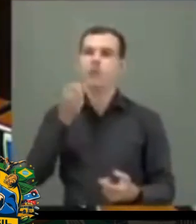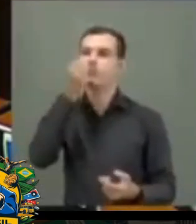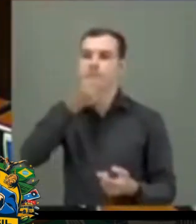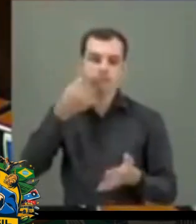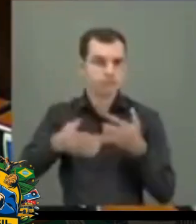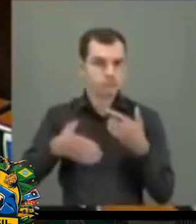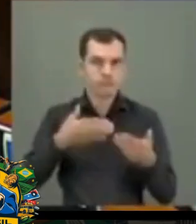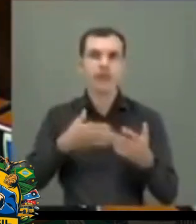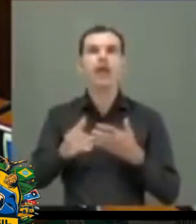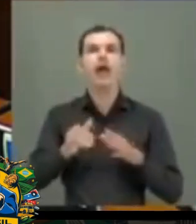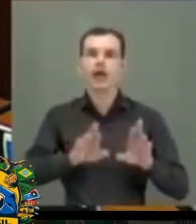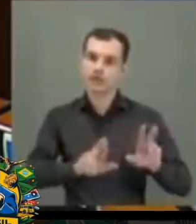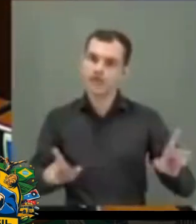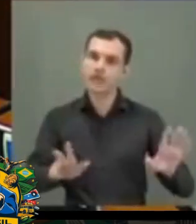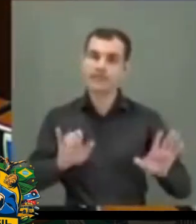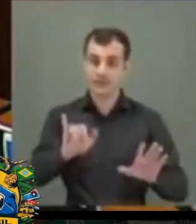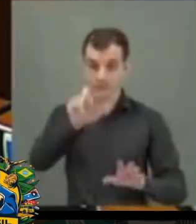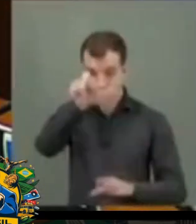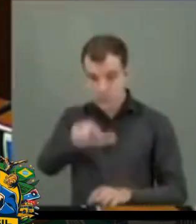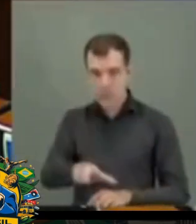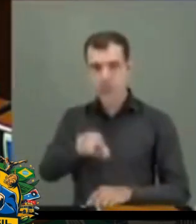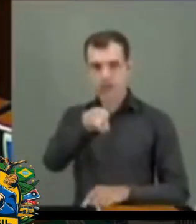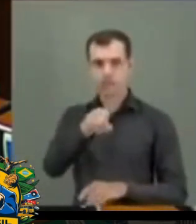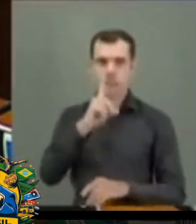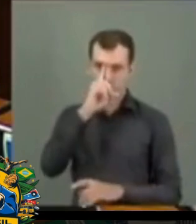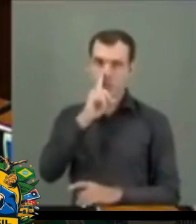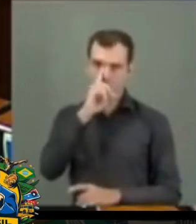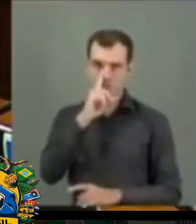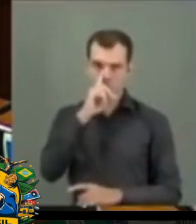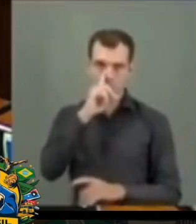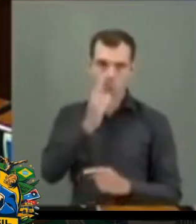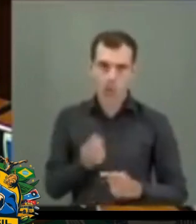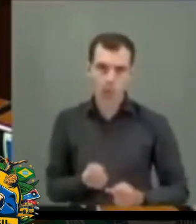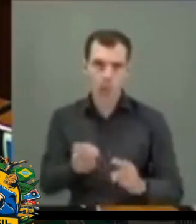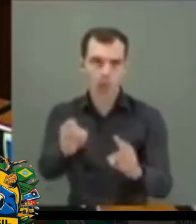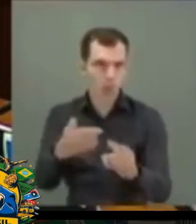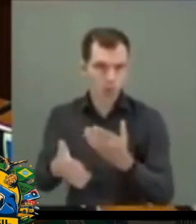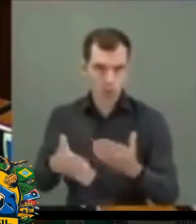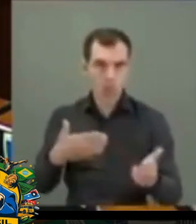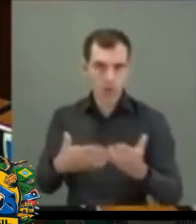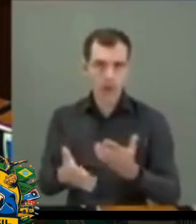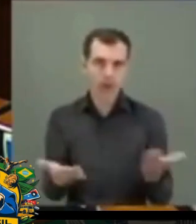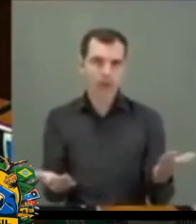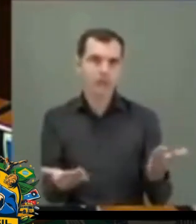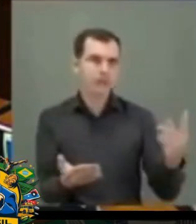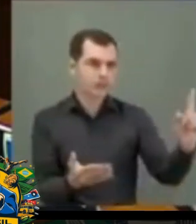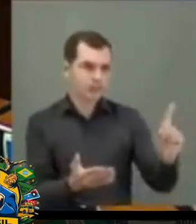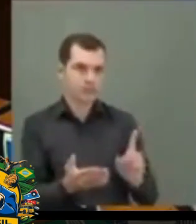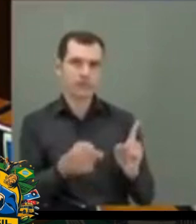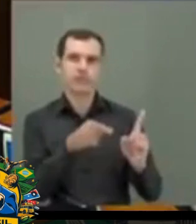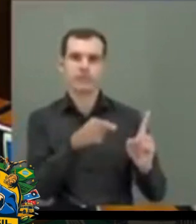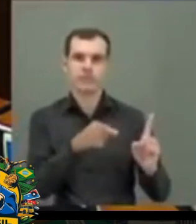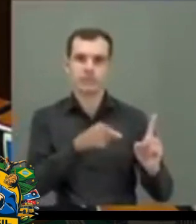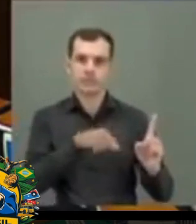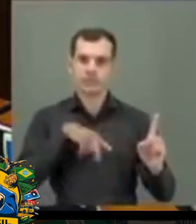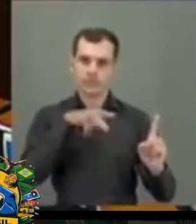pessoa apresenta um risco concreto para qualquer indivíduo, e não me parece que esse indivíduo que